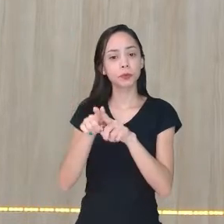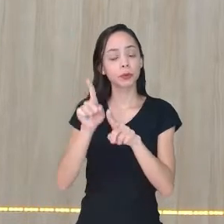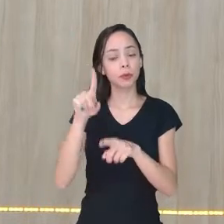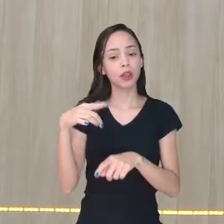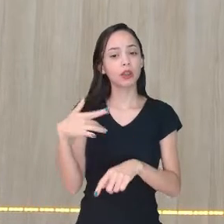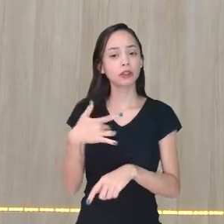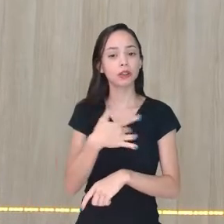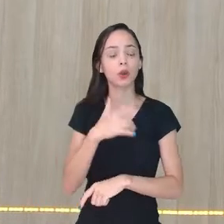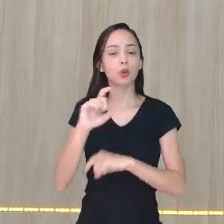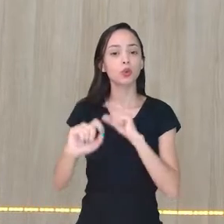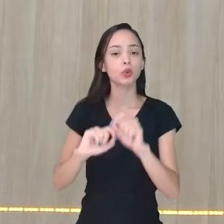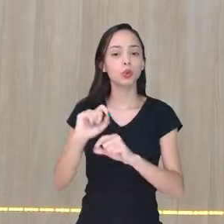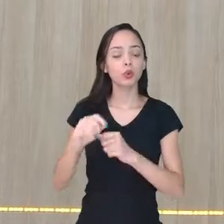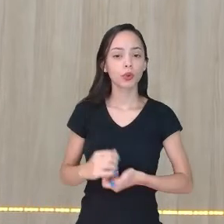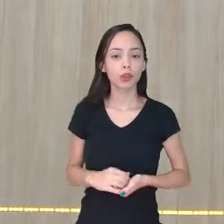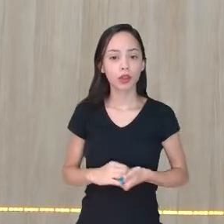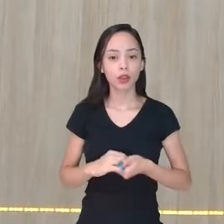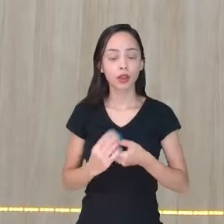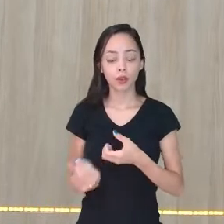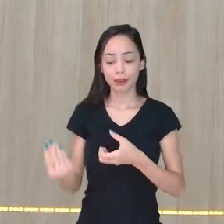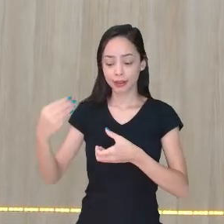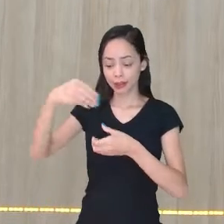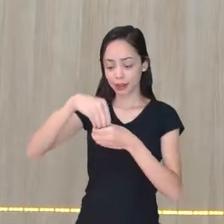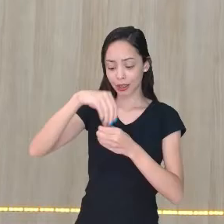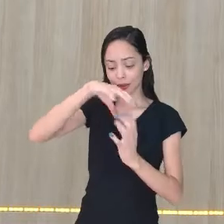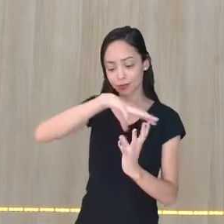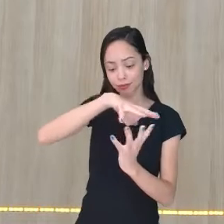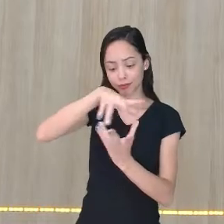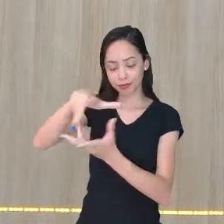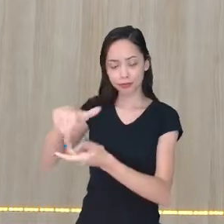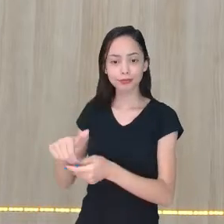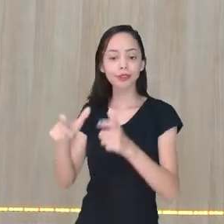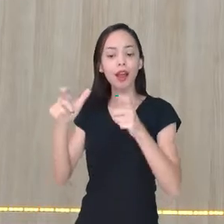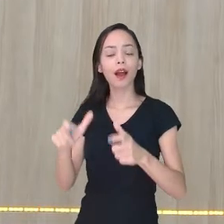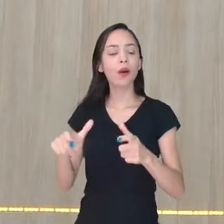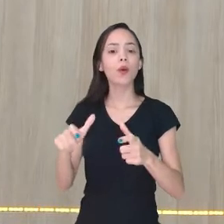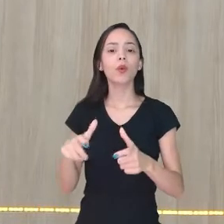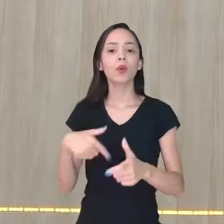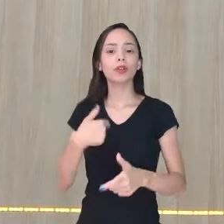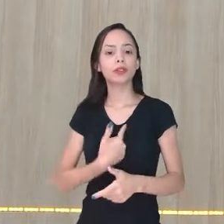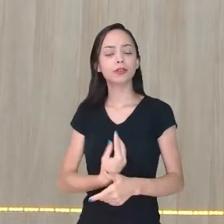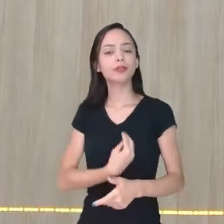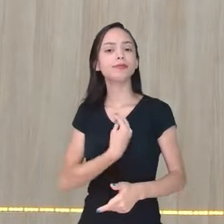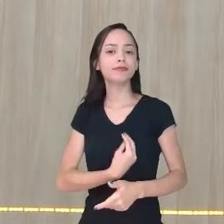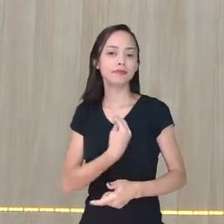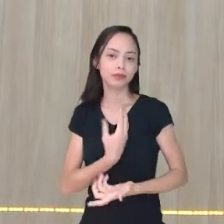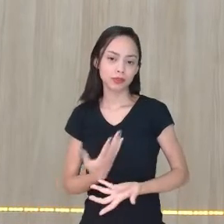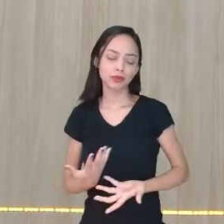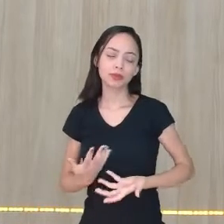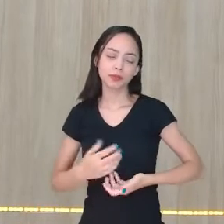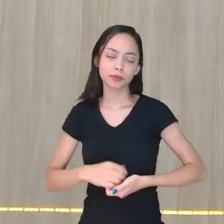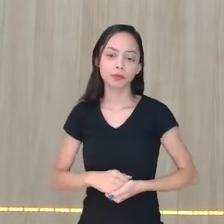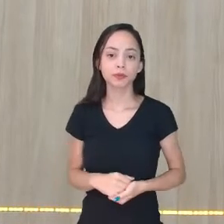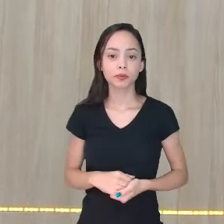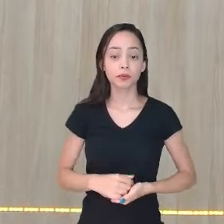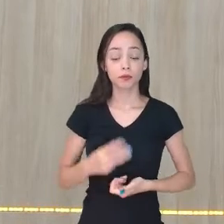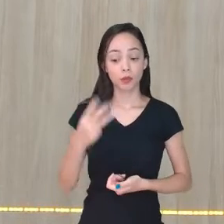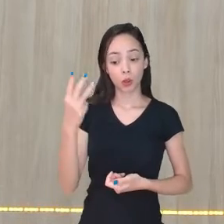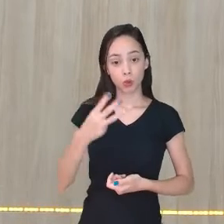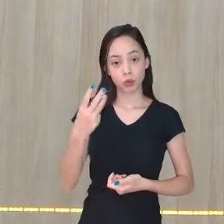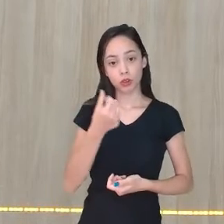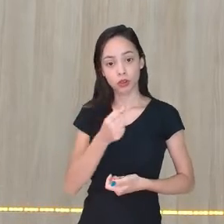quê? De dentro do nosso planeta, de onde nós vivemos, e nós fazemos parte. A partir desse terceiro